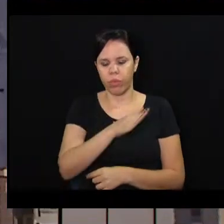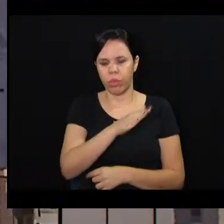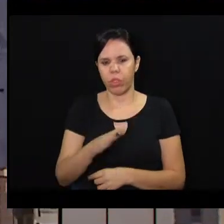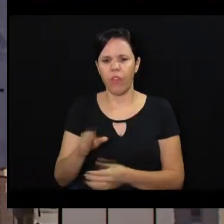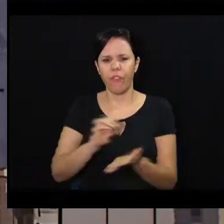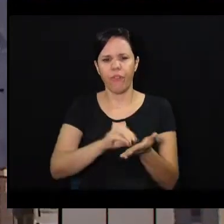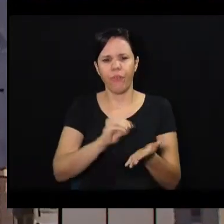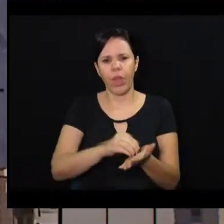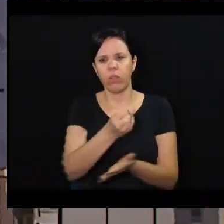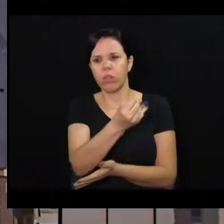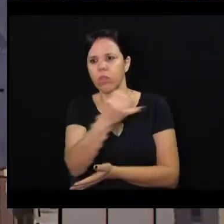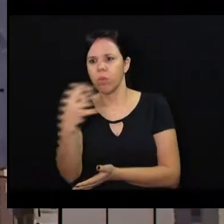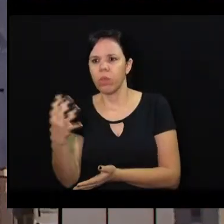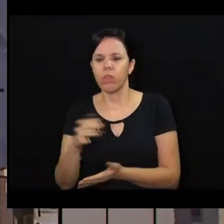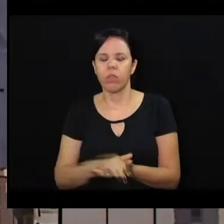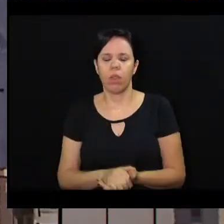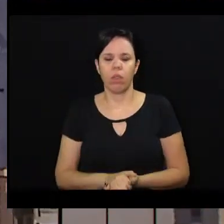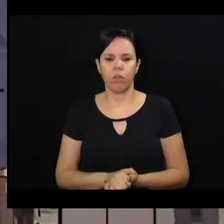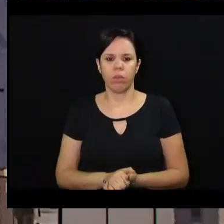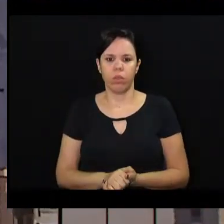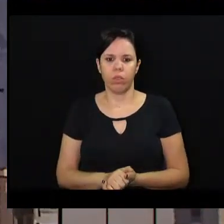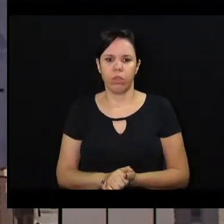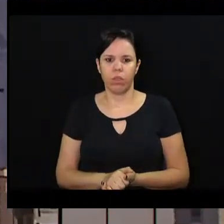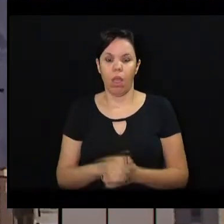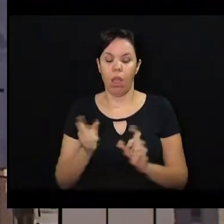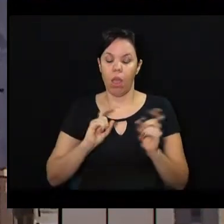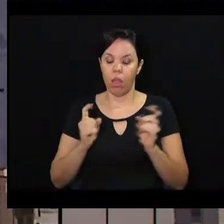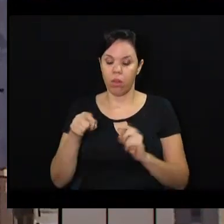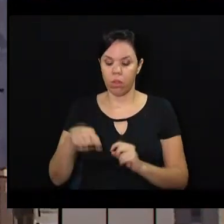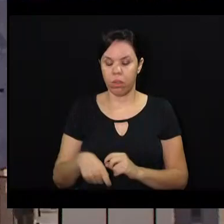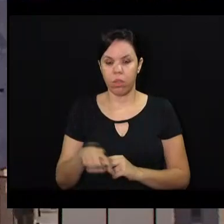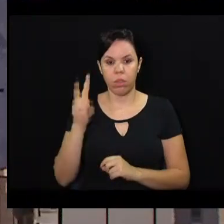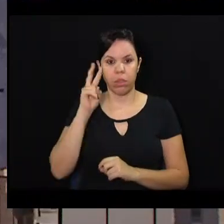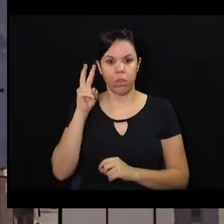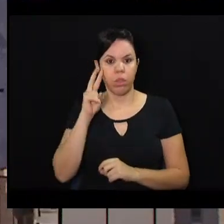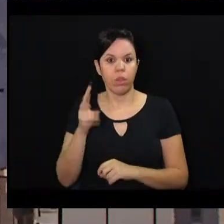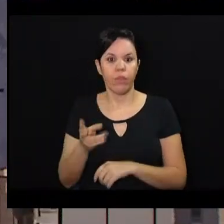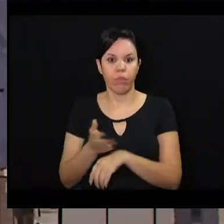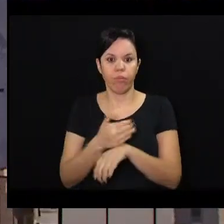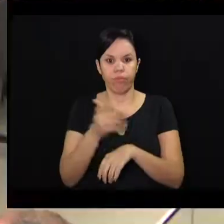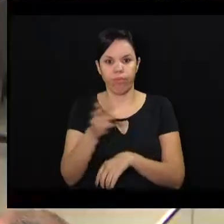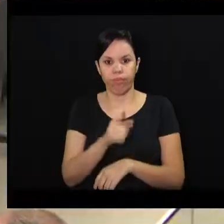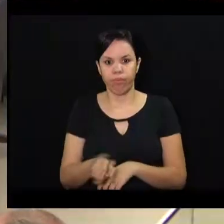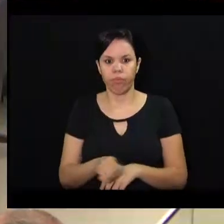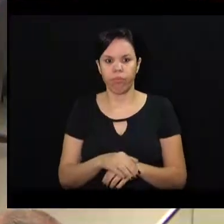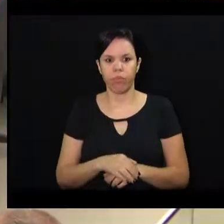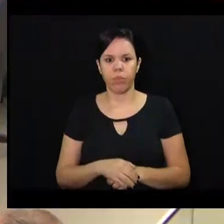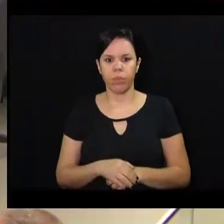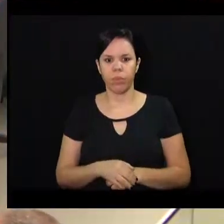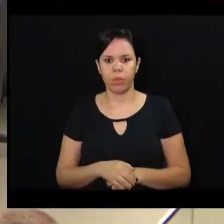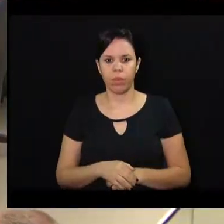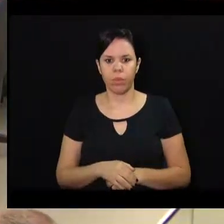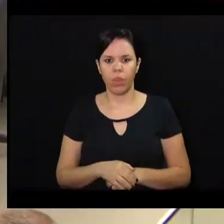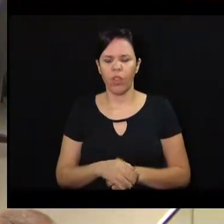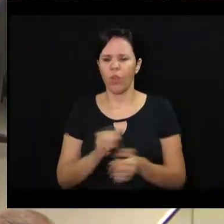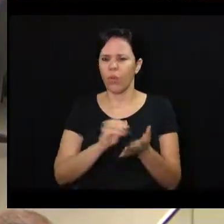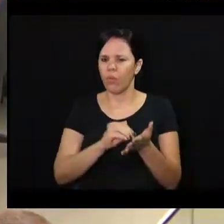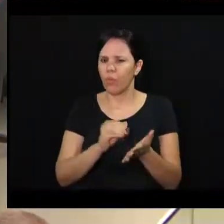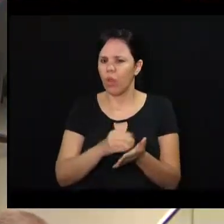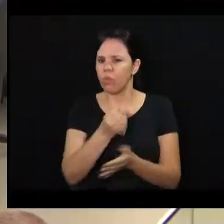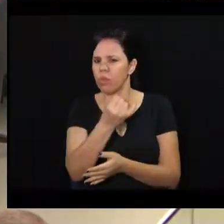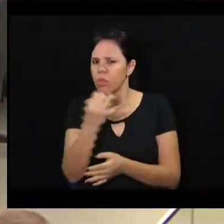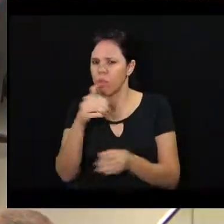de quórum. A reunião desta segunda-feira foi suspensa antes do previsto. Por falta de quórum na hora